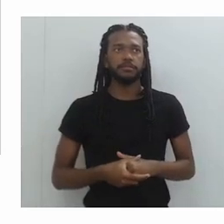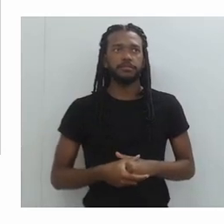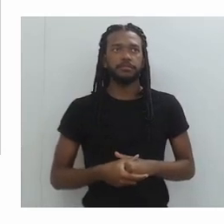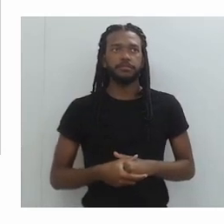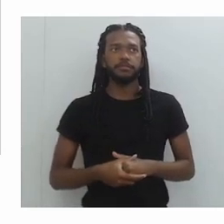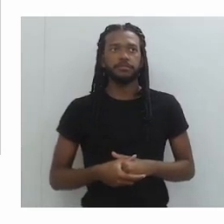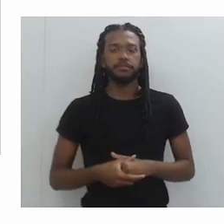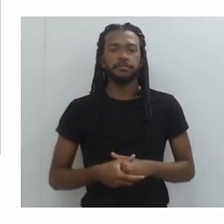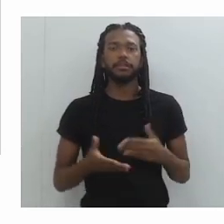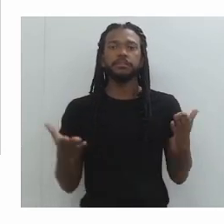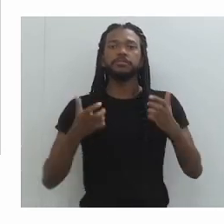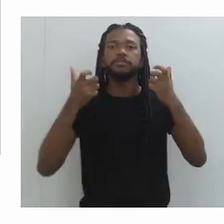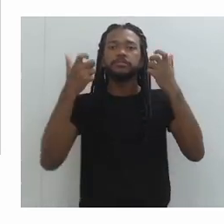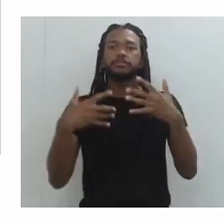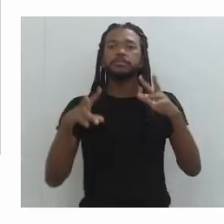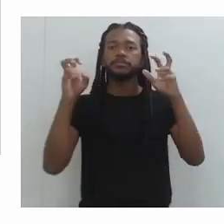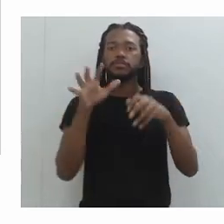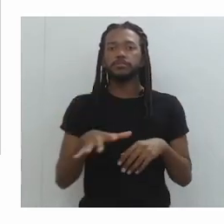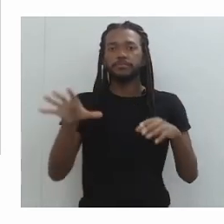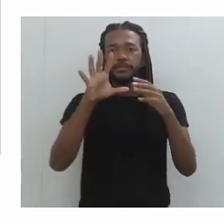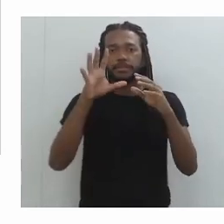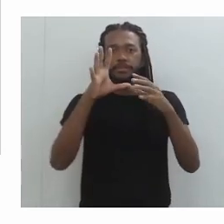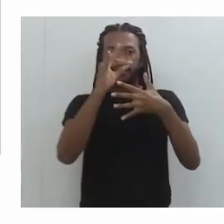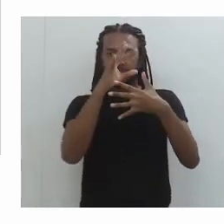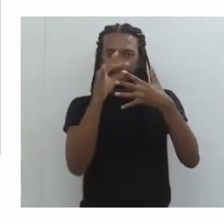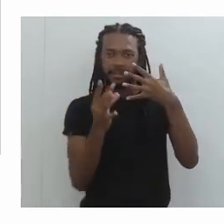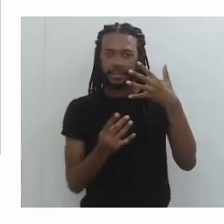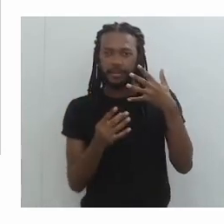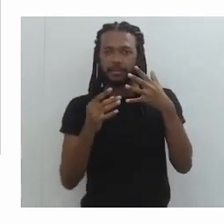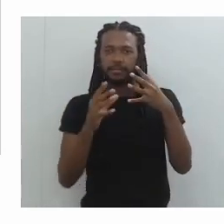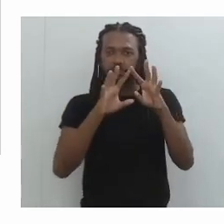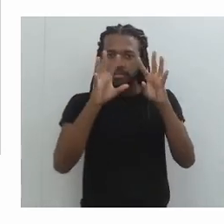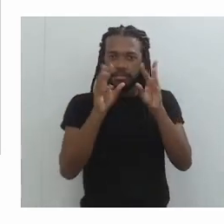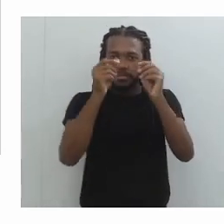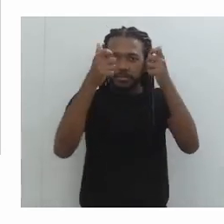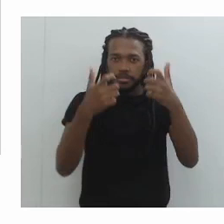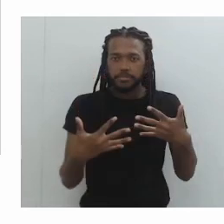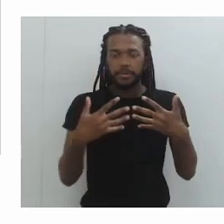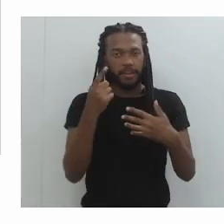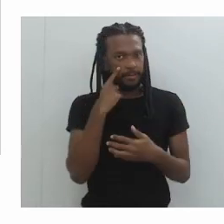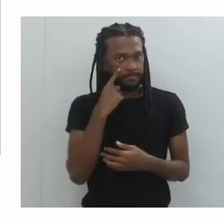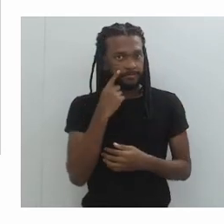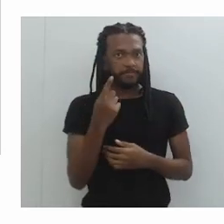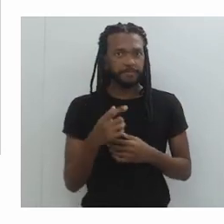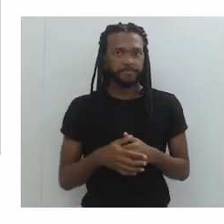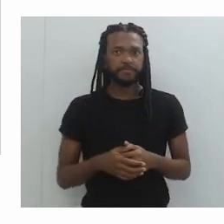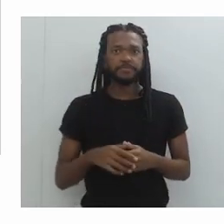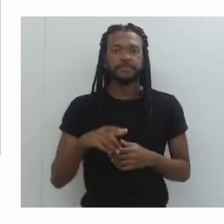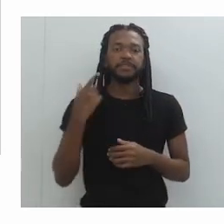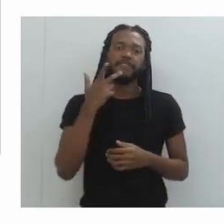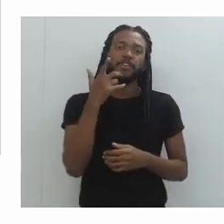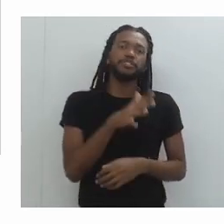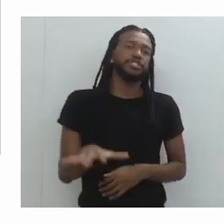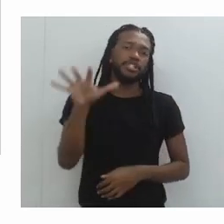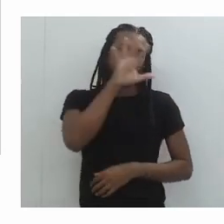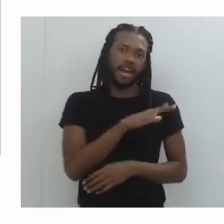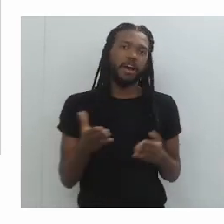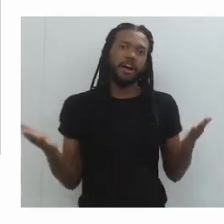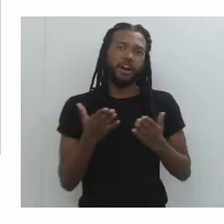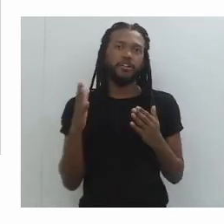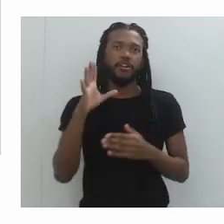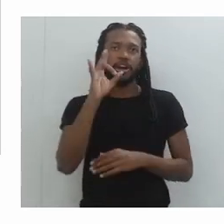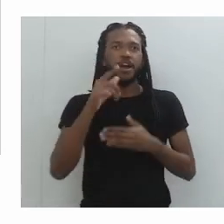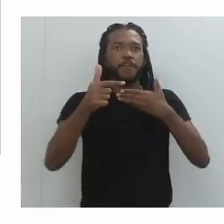E aí eu vou começar agora a falar sobre um pouquinho de cada jogo popular, tá certo? A gente só falou de uma maneira geral, vou falar de